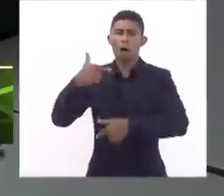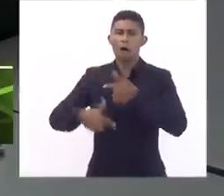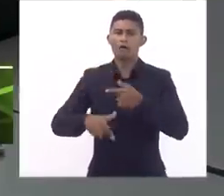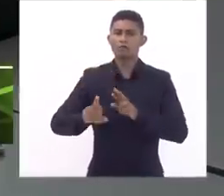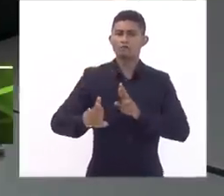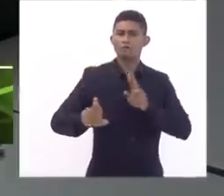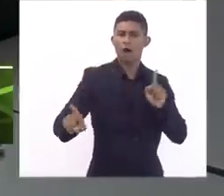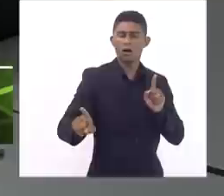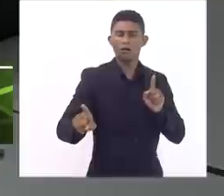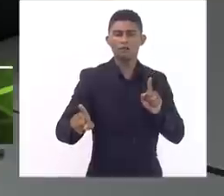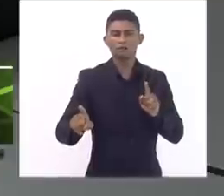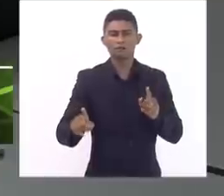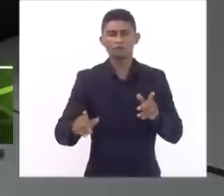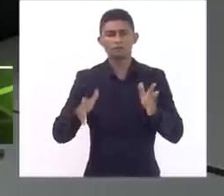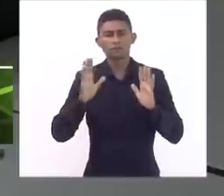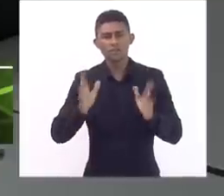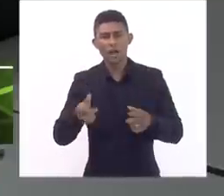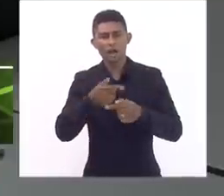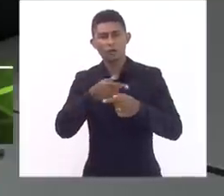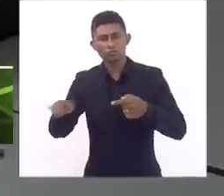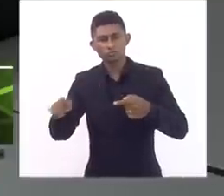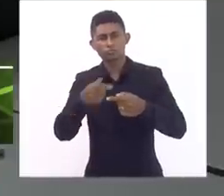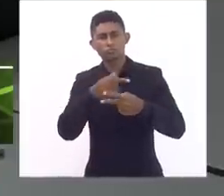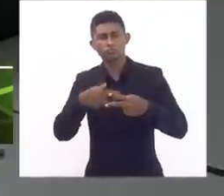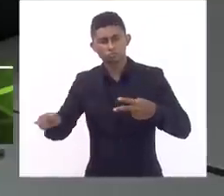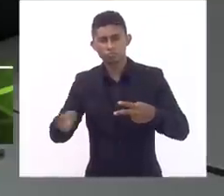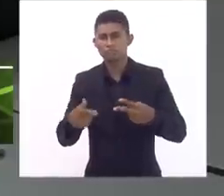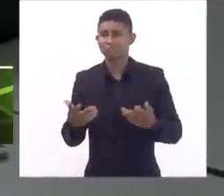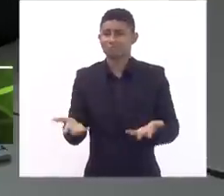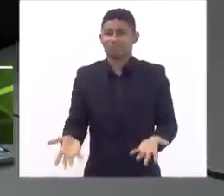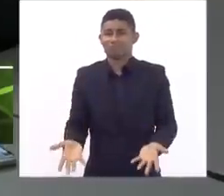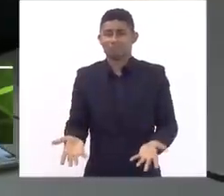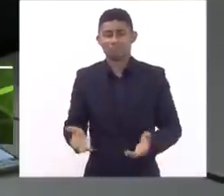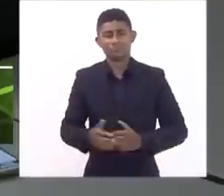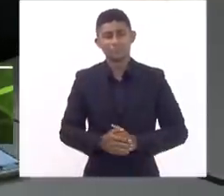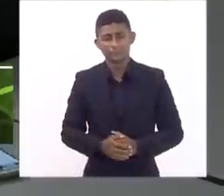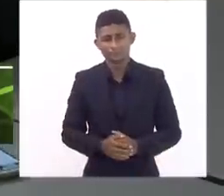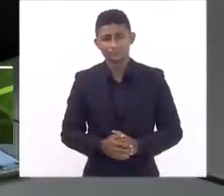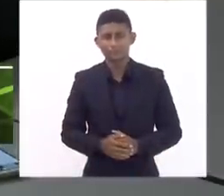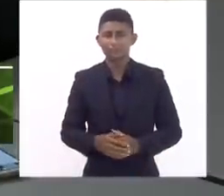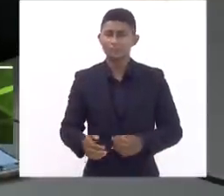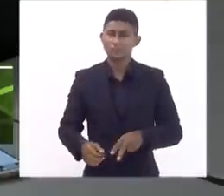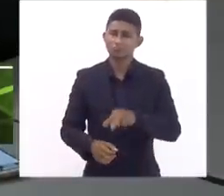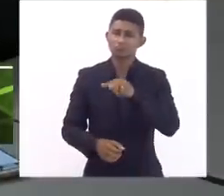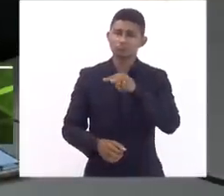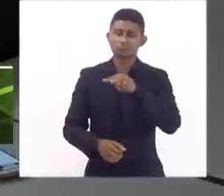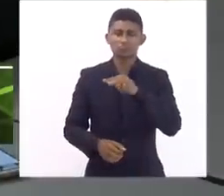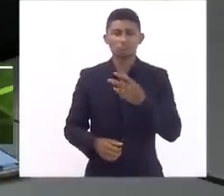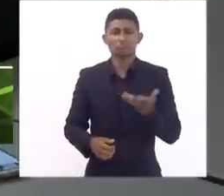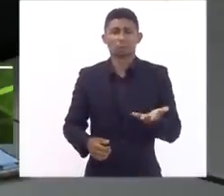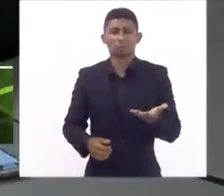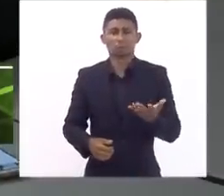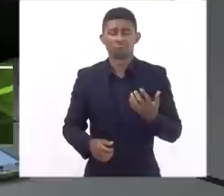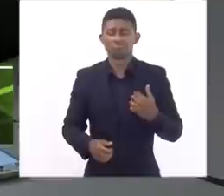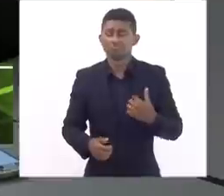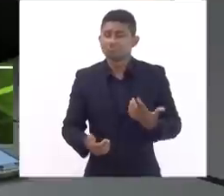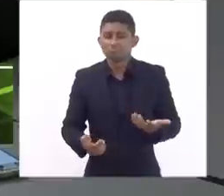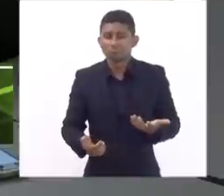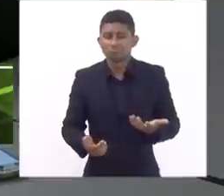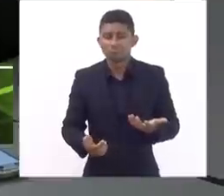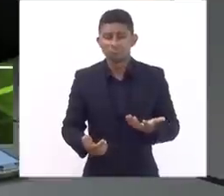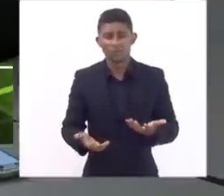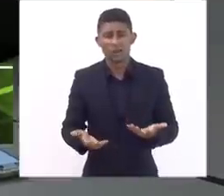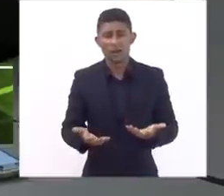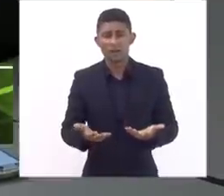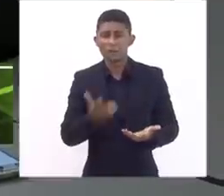parece, porque aí, obviamente, já passaram mais duas ou três semanas, é um comportamento que nos chamou a atenção, porque não tinha acontecido dessa forma